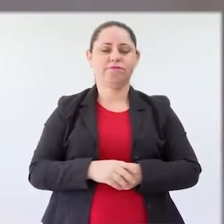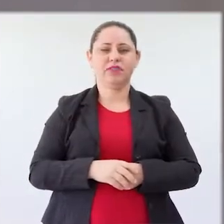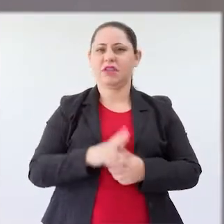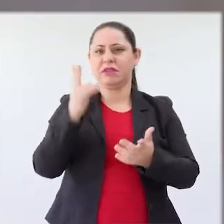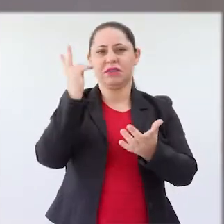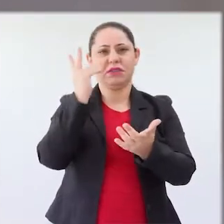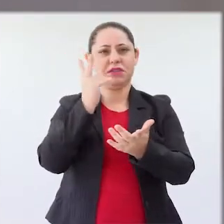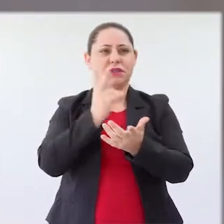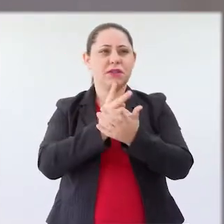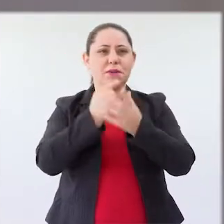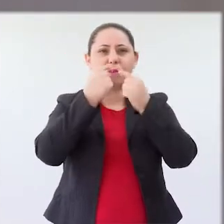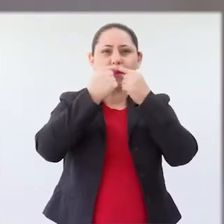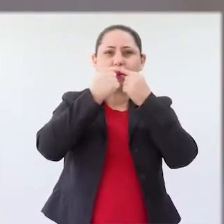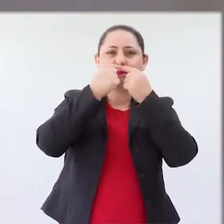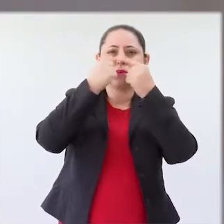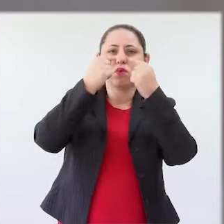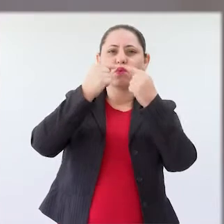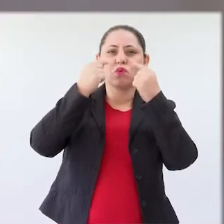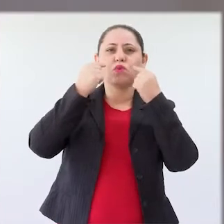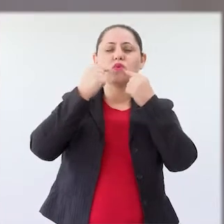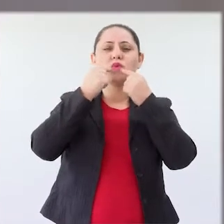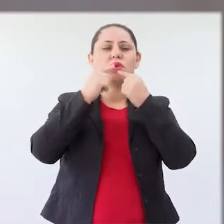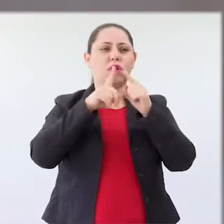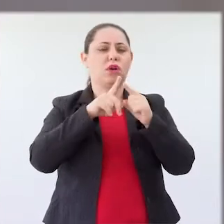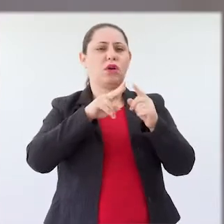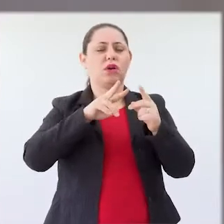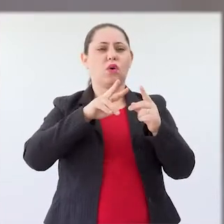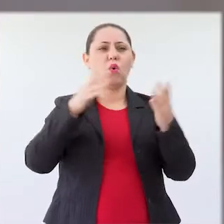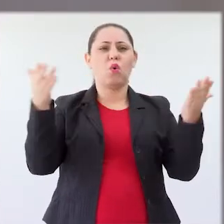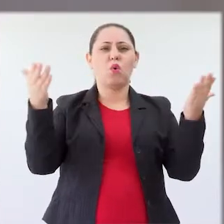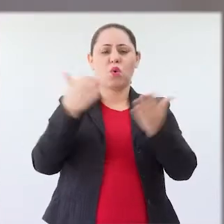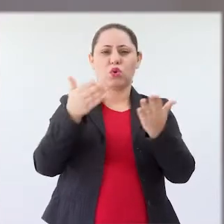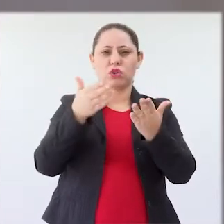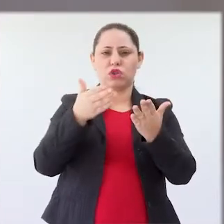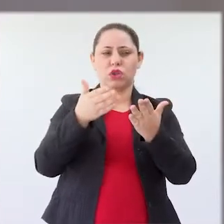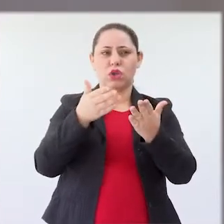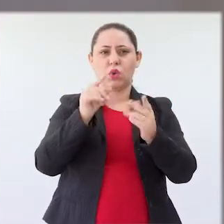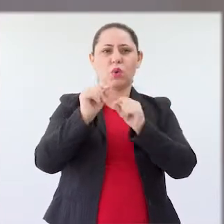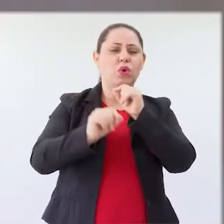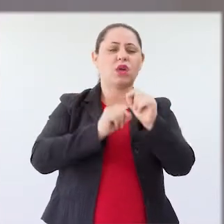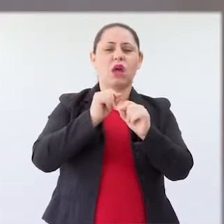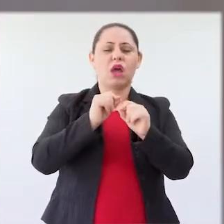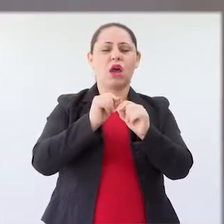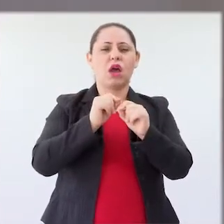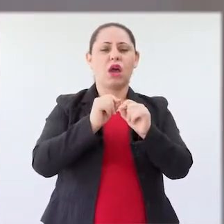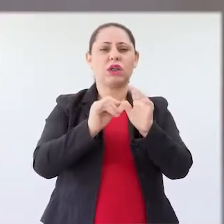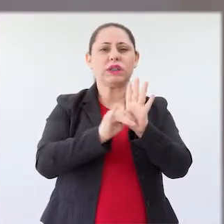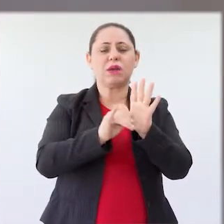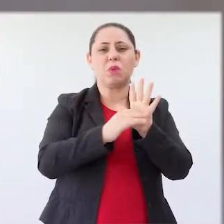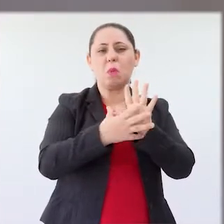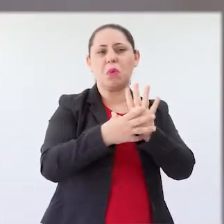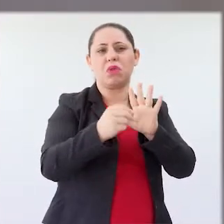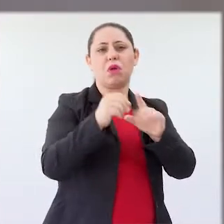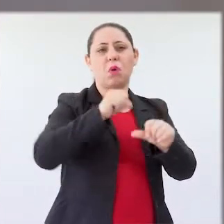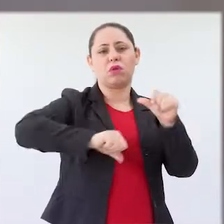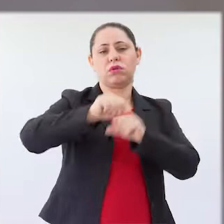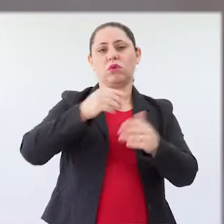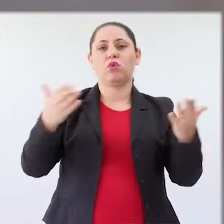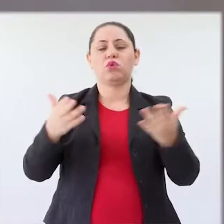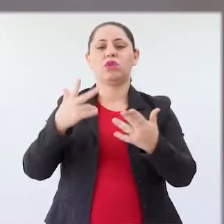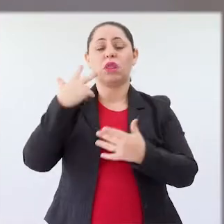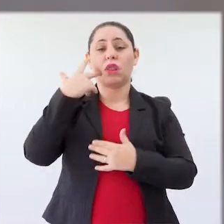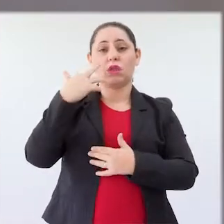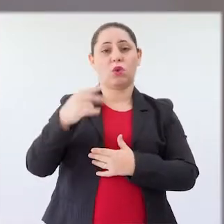aquele contorno, não é aquilo. Os padrões estão mudando? Estão. Mas eu acho que a naturalidade ainda hoje é o melhor a